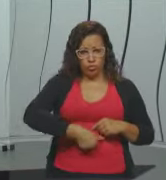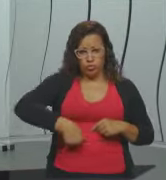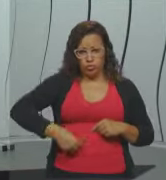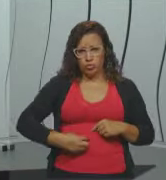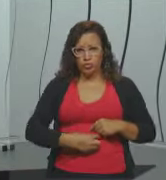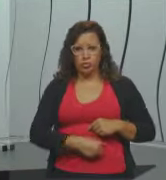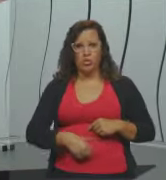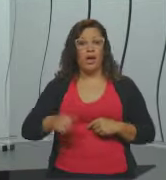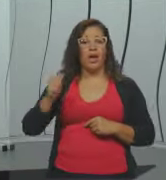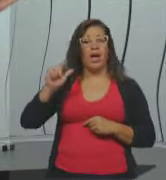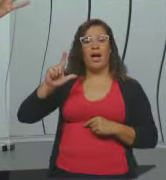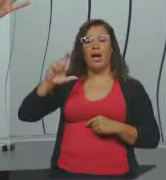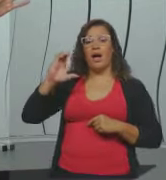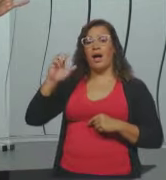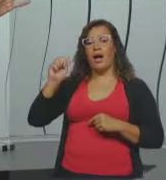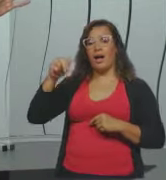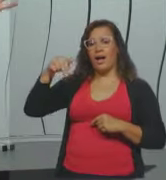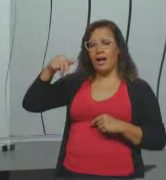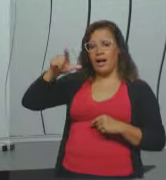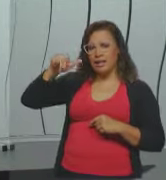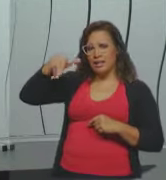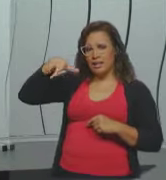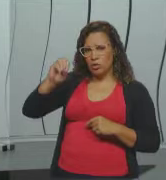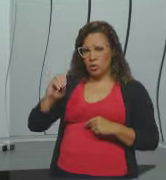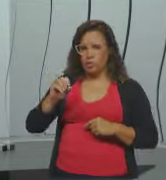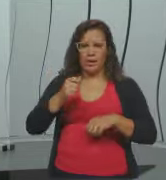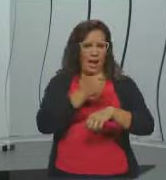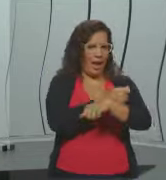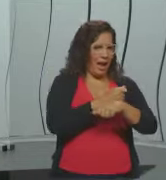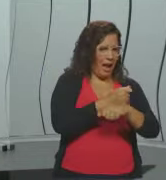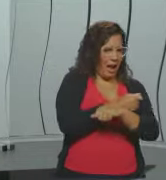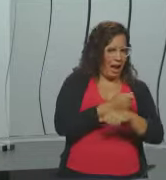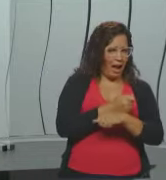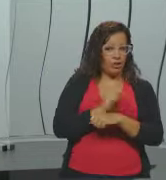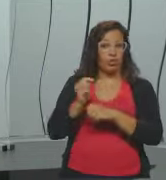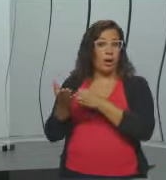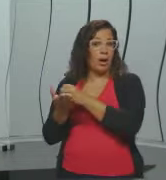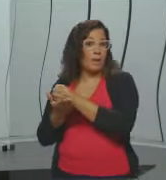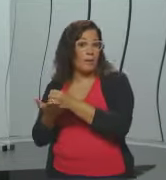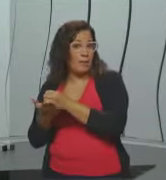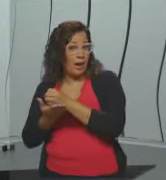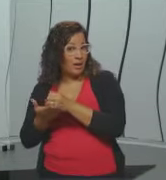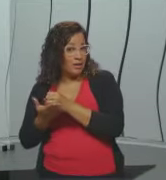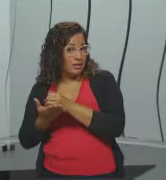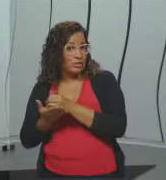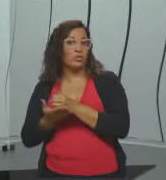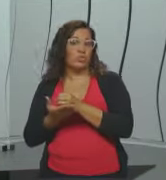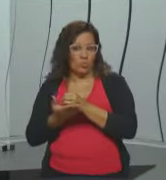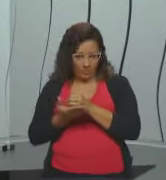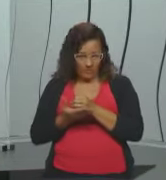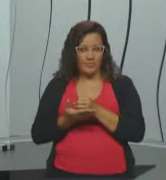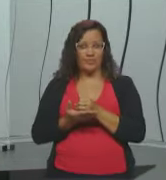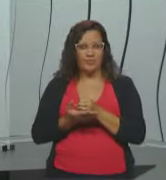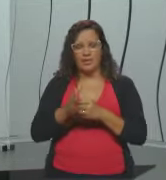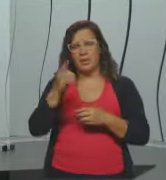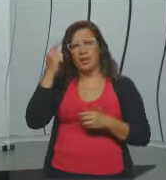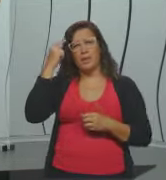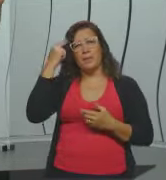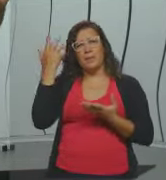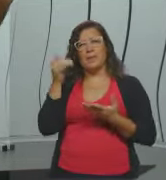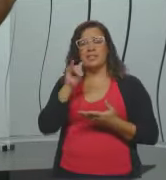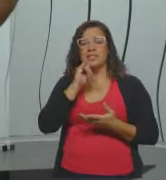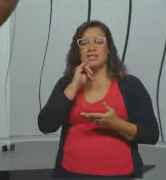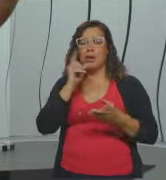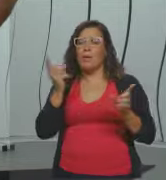é isso? Não é ácido e não é neutro. Ele é mais básico. Você pode pensar que é meio que